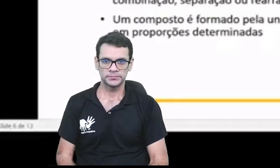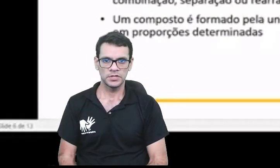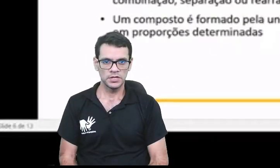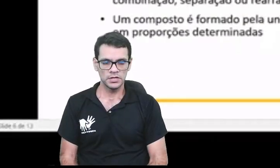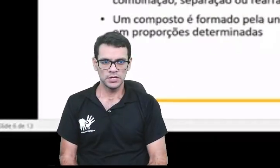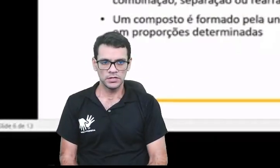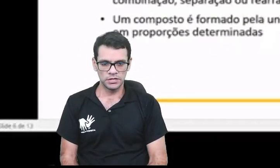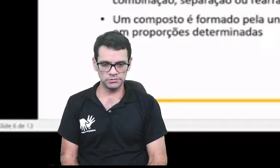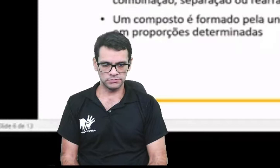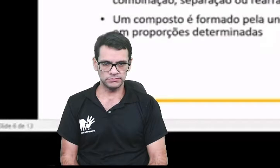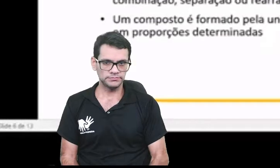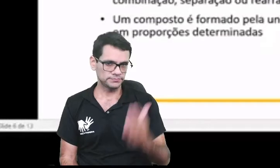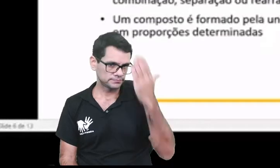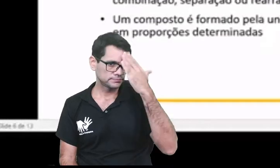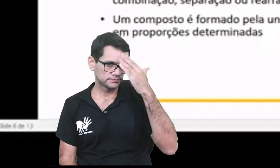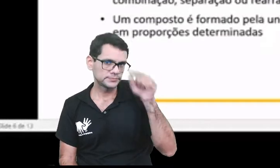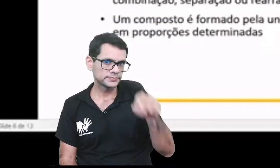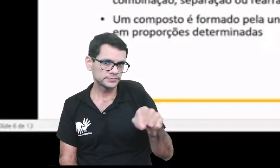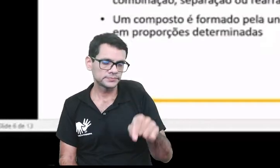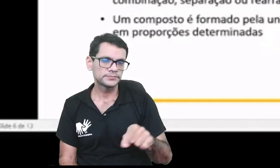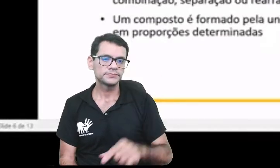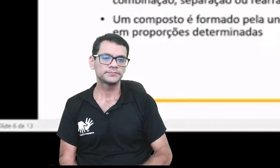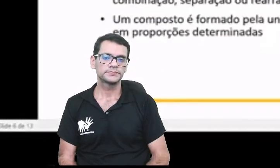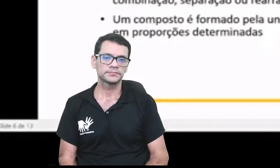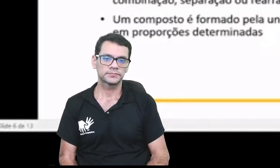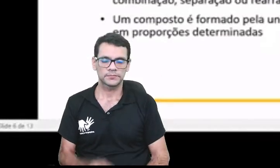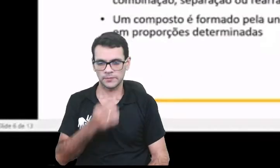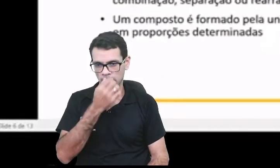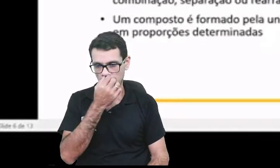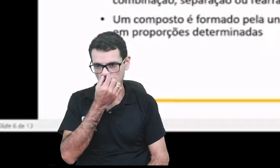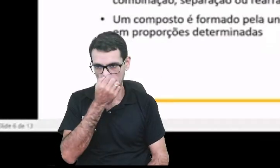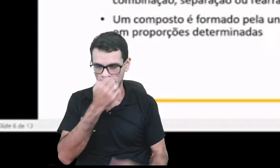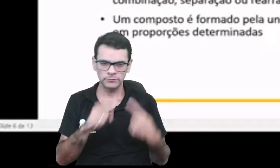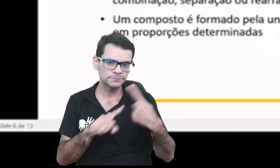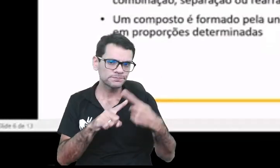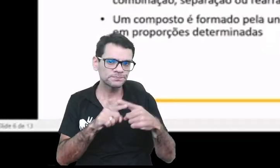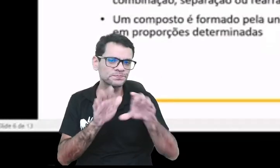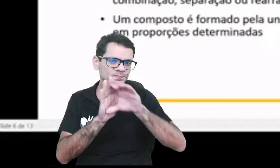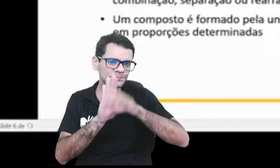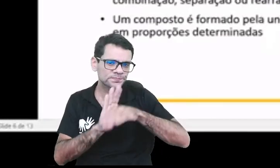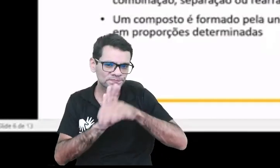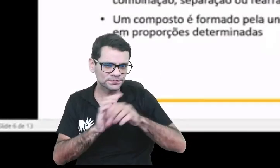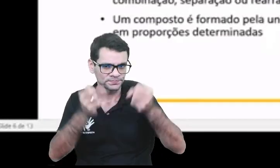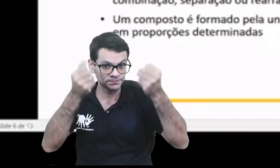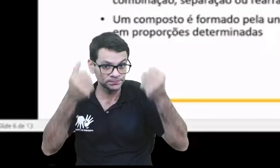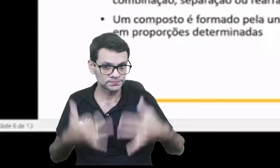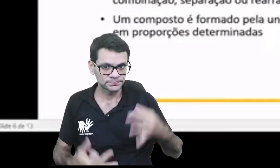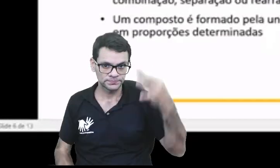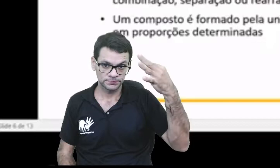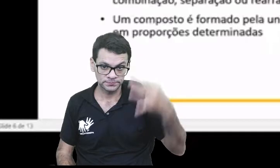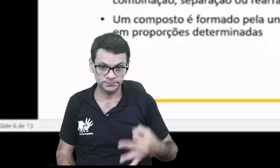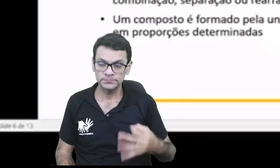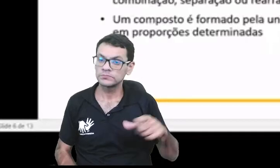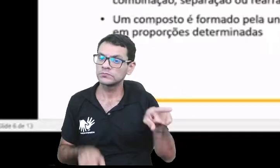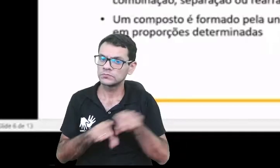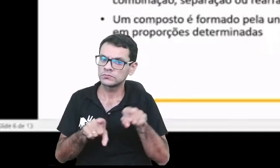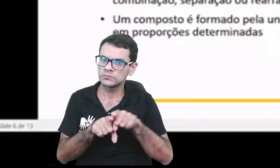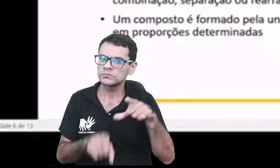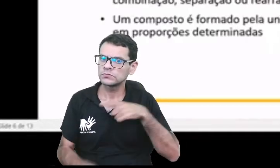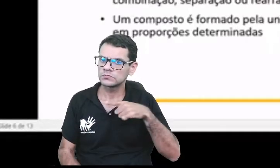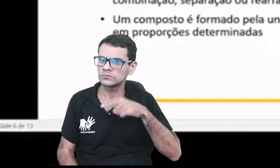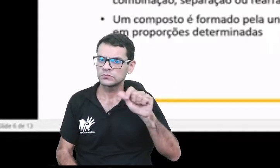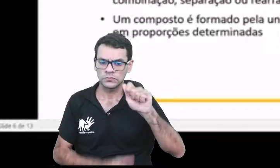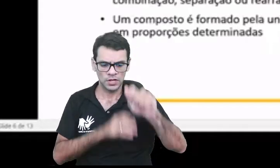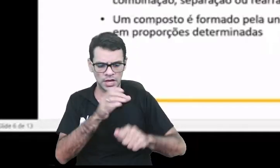né? Hoje a gente entende essa nomenclatura, porque esses conceitos estão definidos. E aí ele vem também, átomos